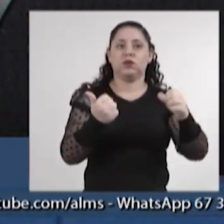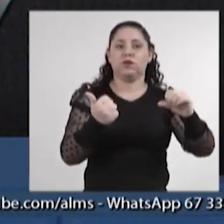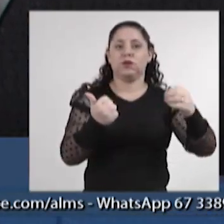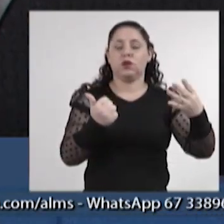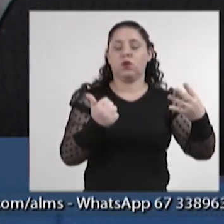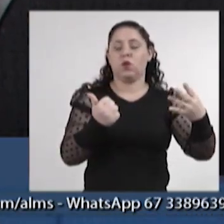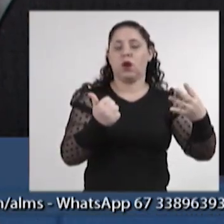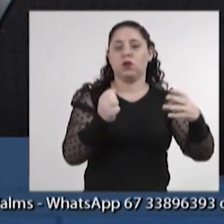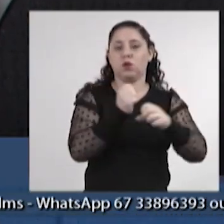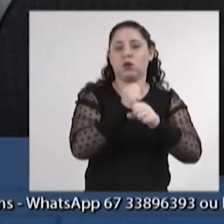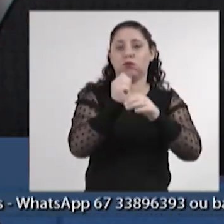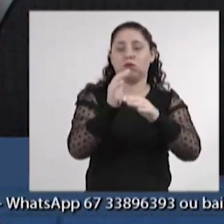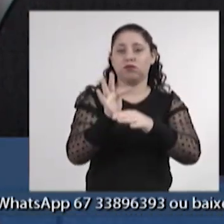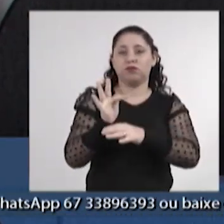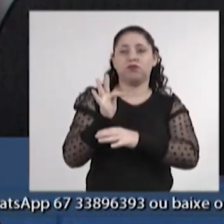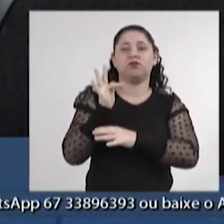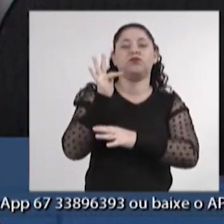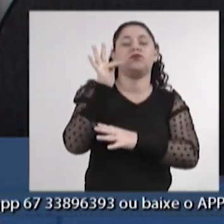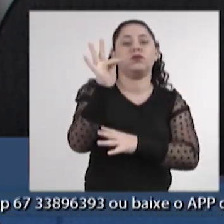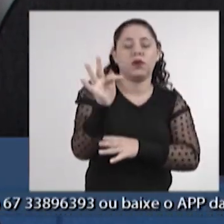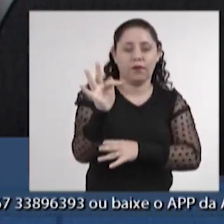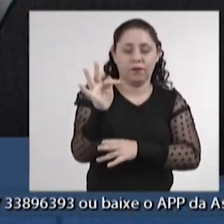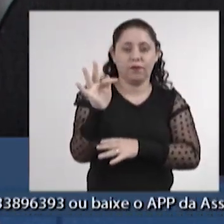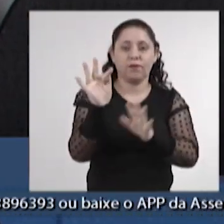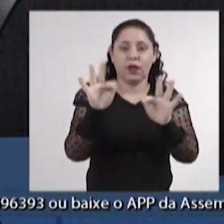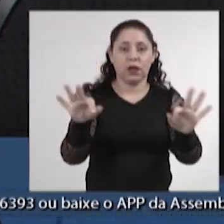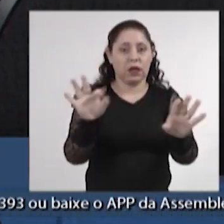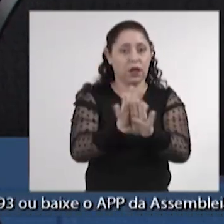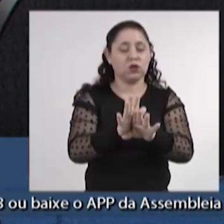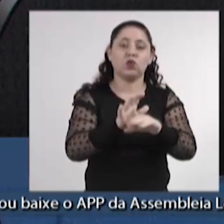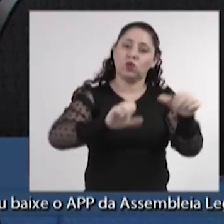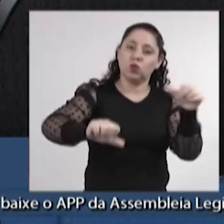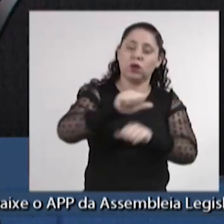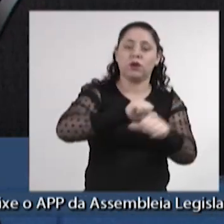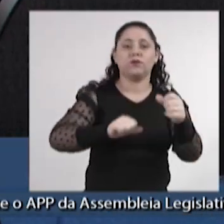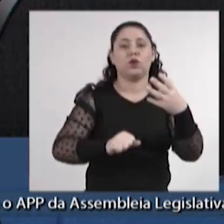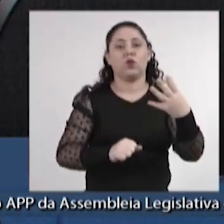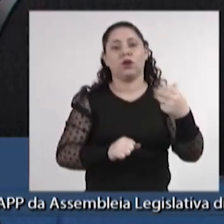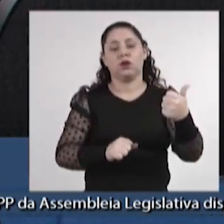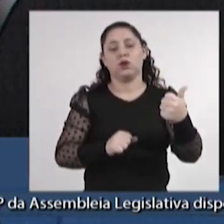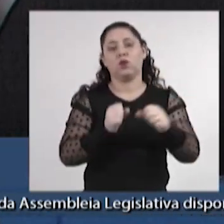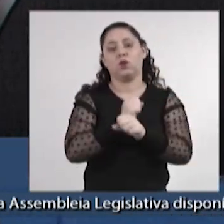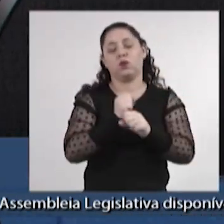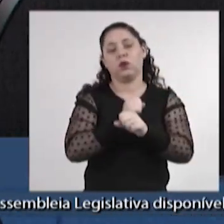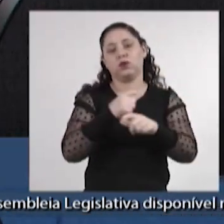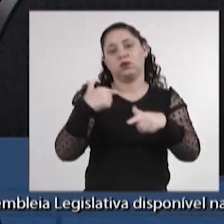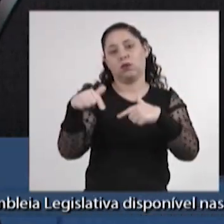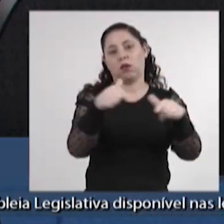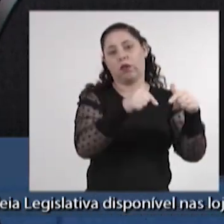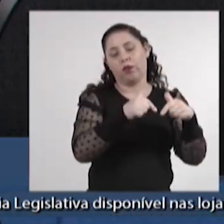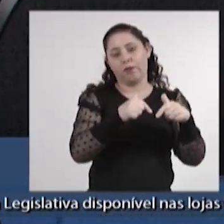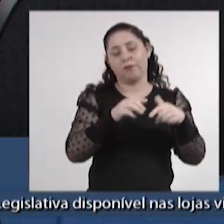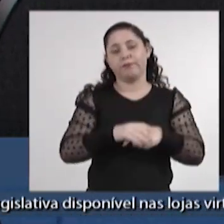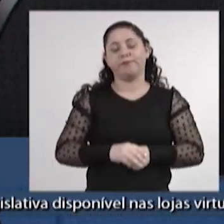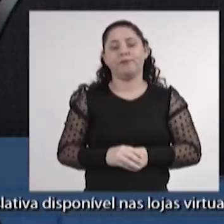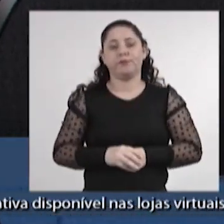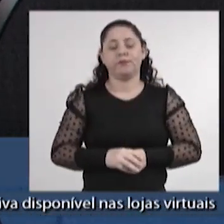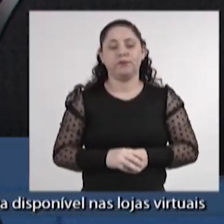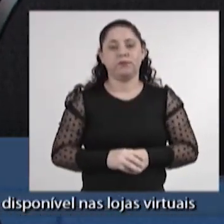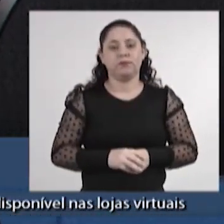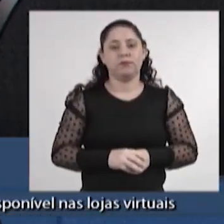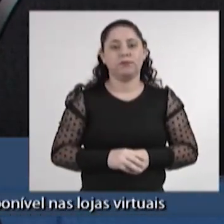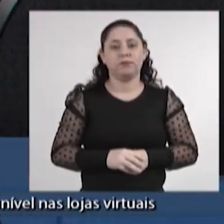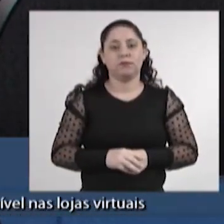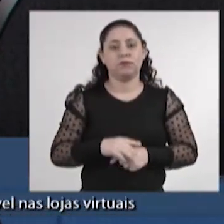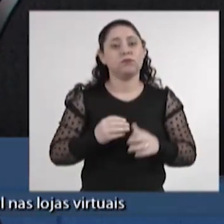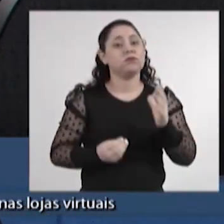194 anos à frente, seria o fim da vida útil. Então, nós estamos aí com 41 anos de operação. Então,